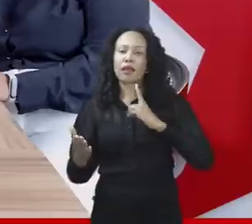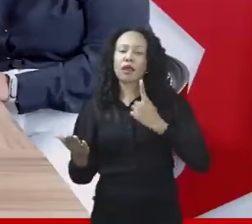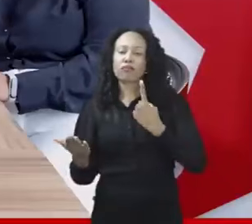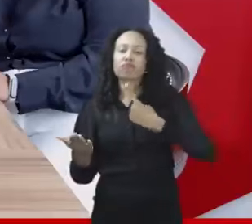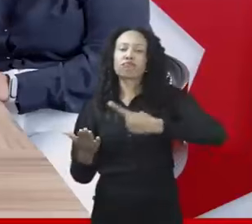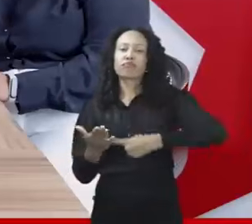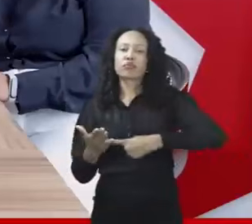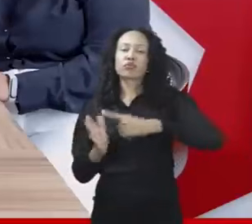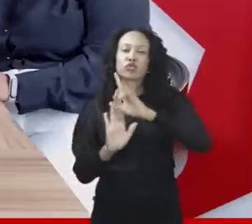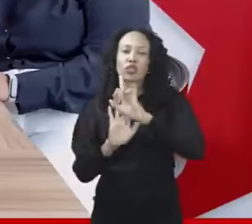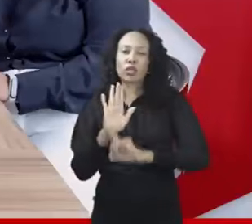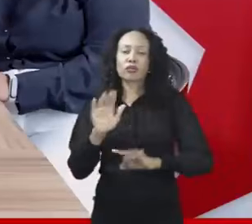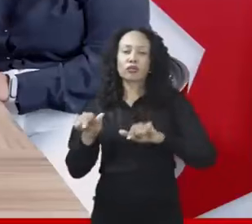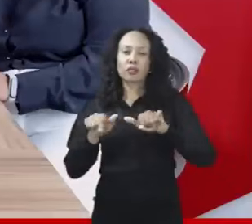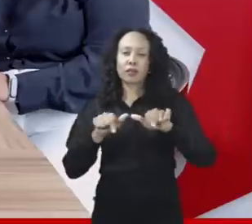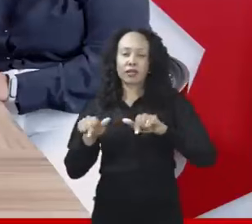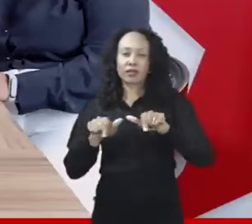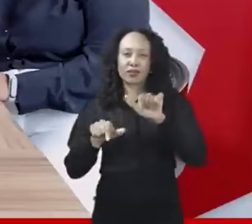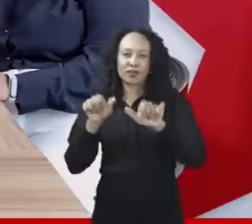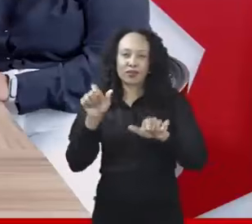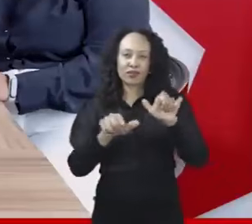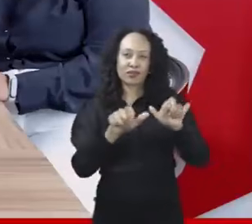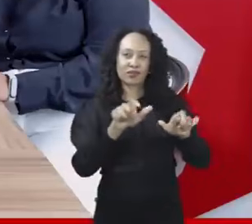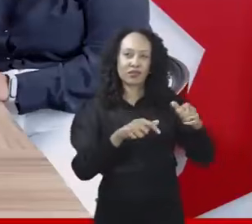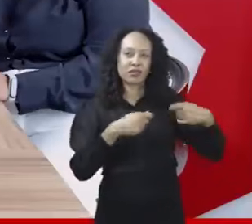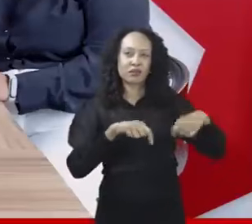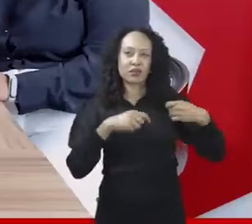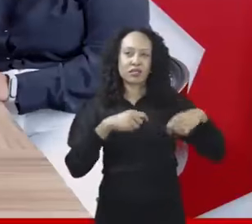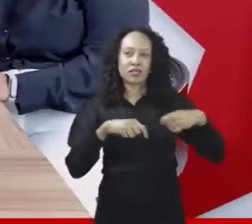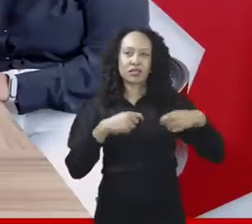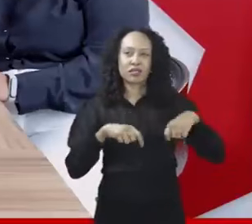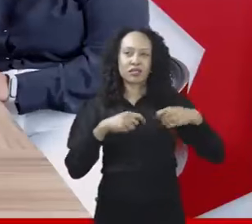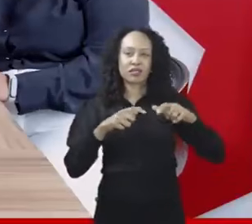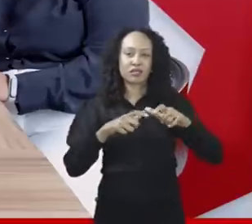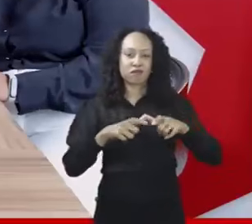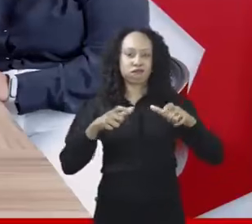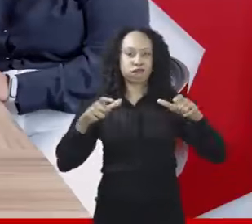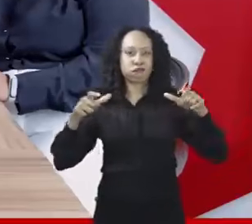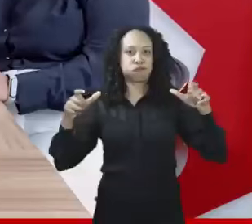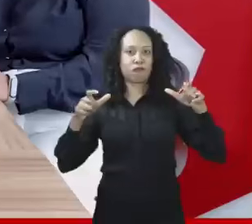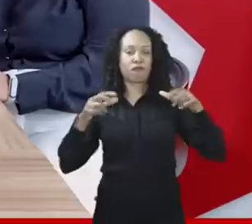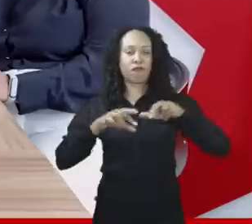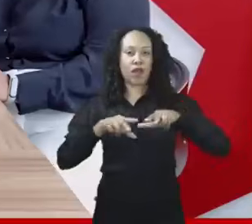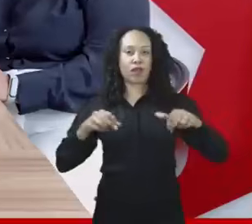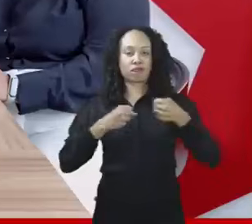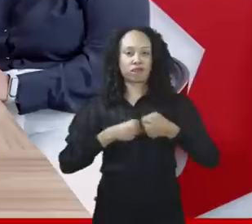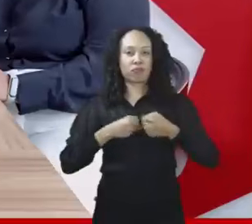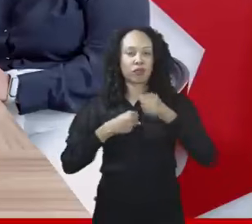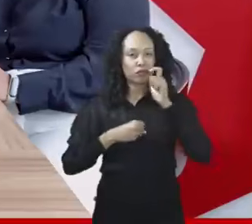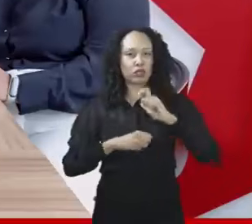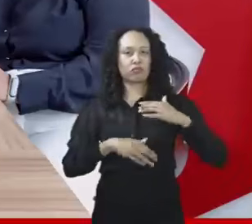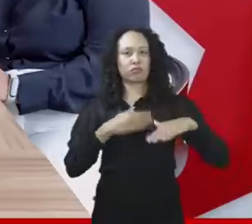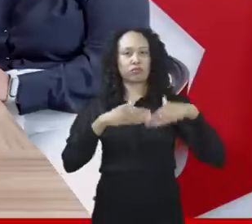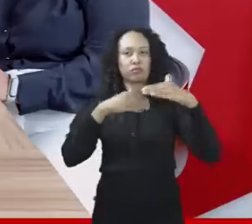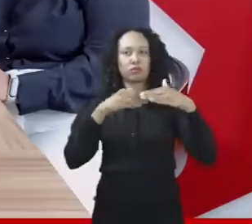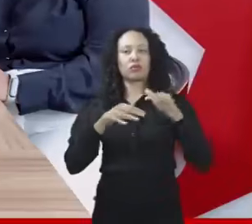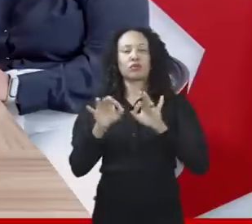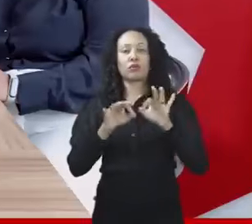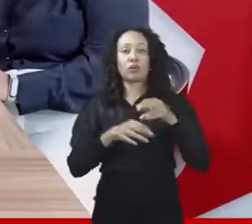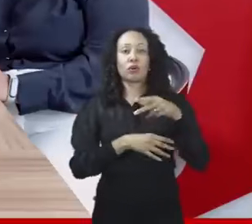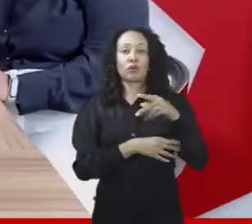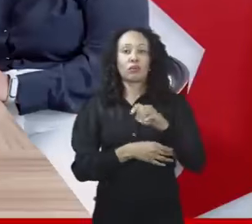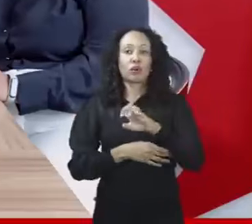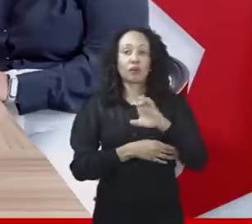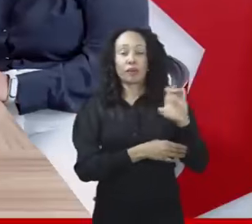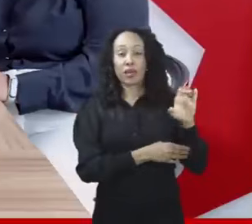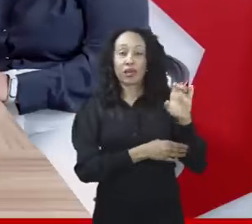A gente precisa, então, criar uma grande unidade de luta para avançar. E um resumo, a PEC, né, põe fim à